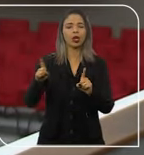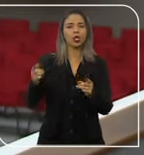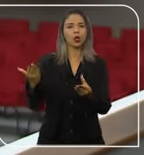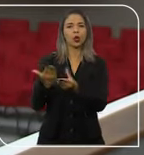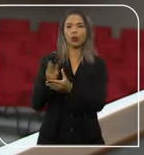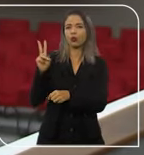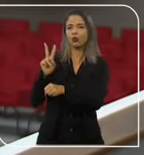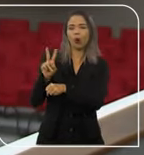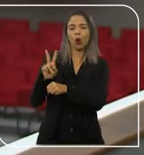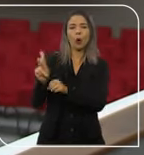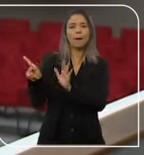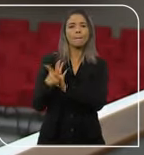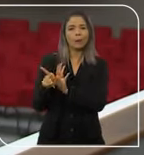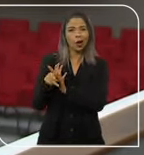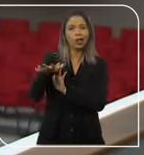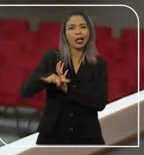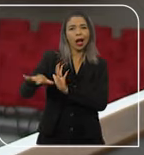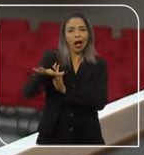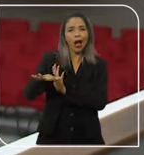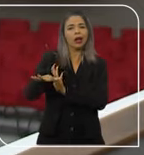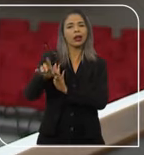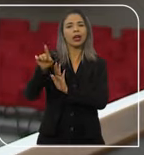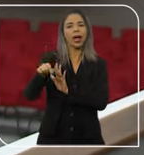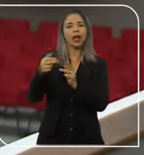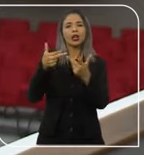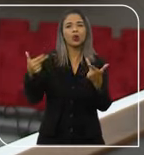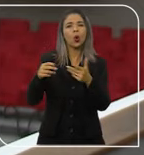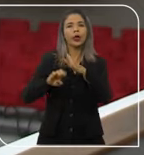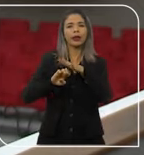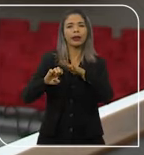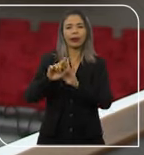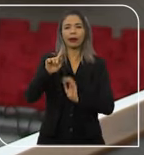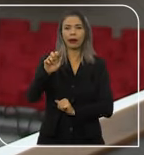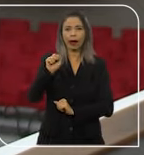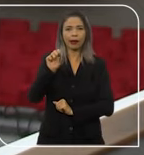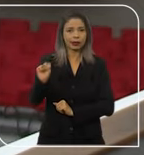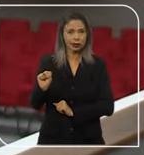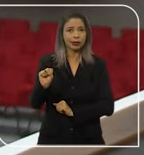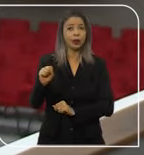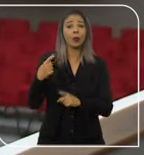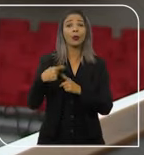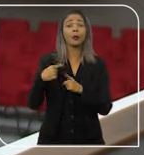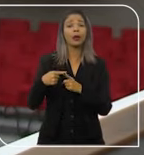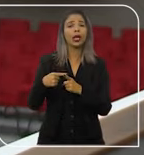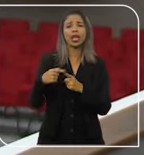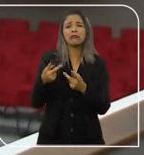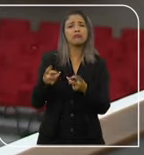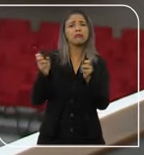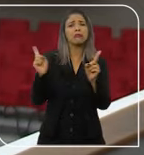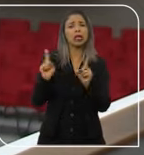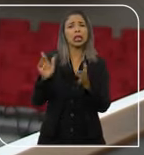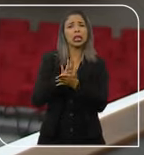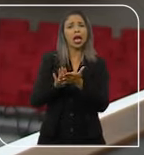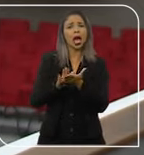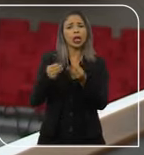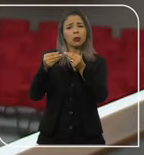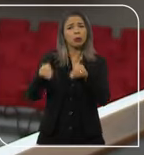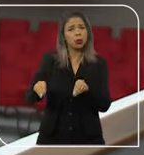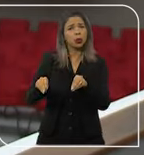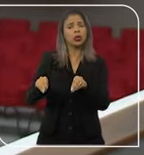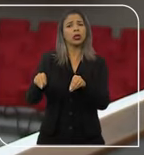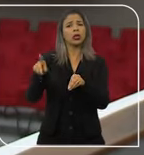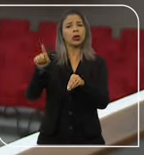que buscava a remessa ao juízo falimentar dos bens da empresa Gás Consultoria por não se verificar a